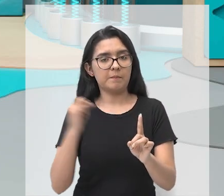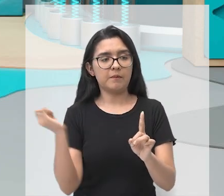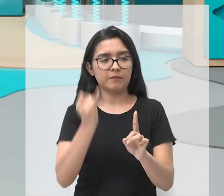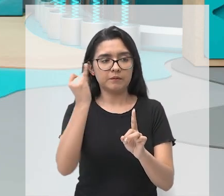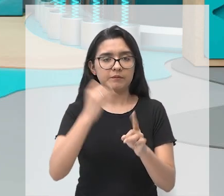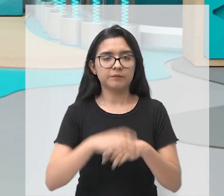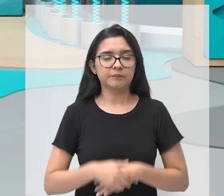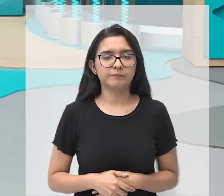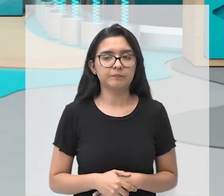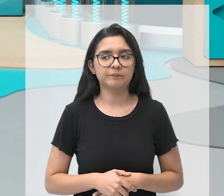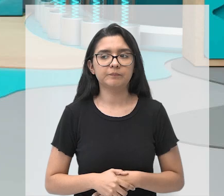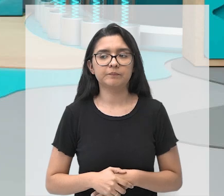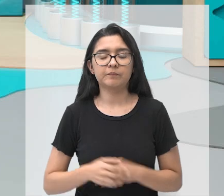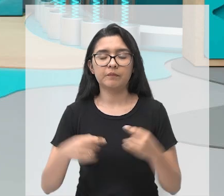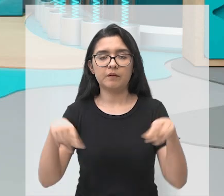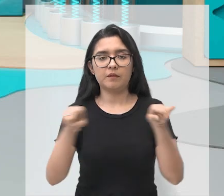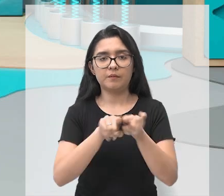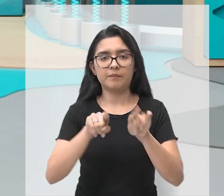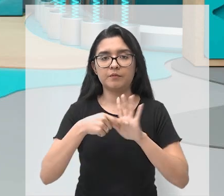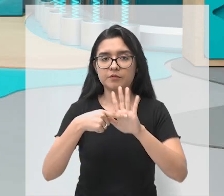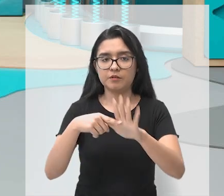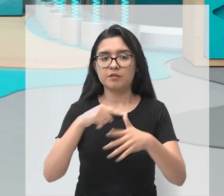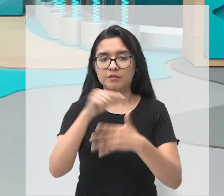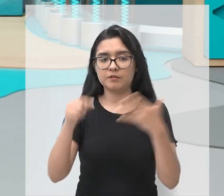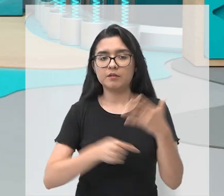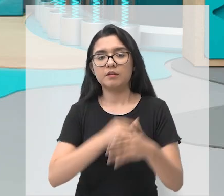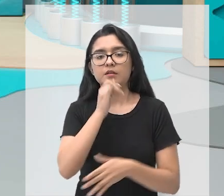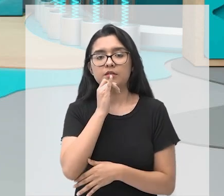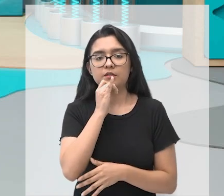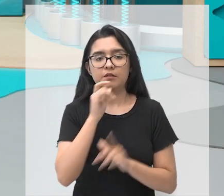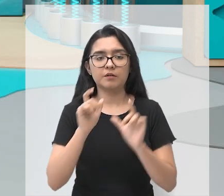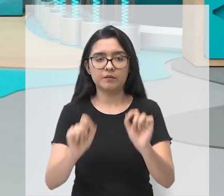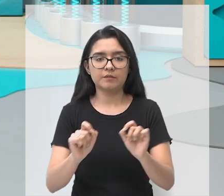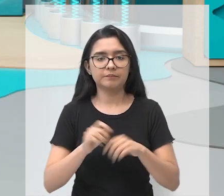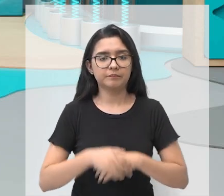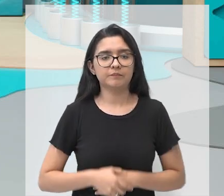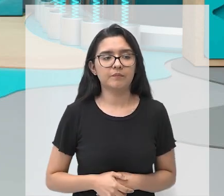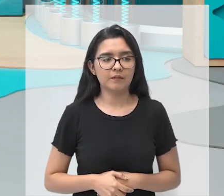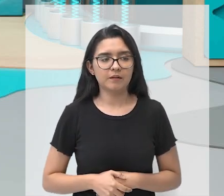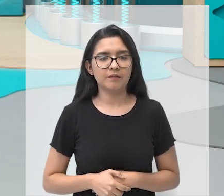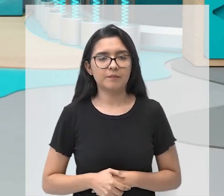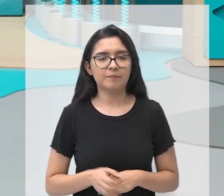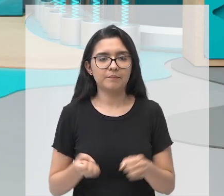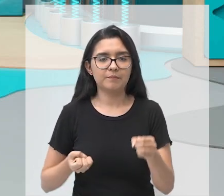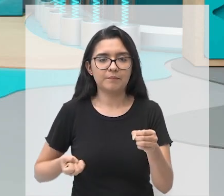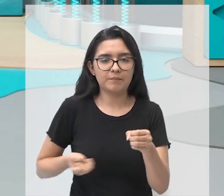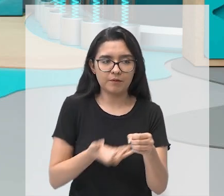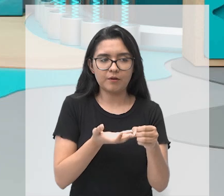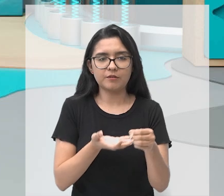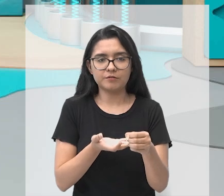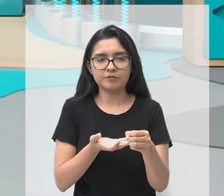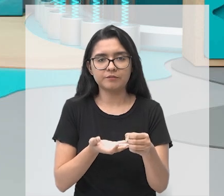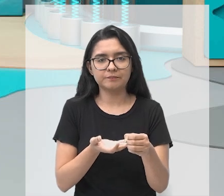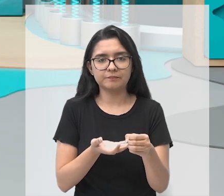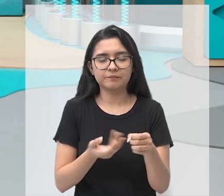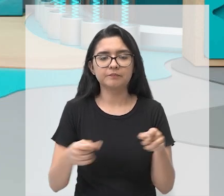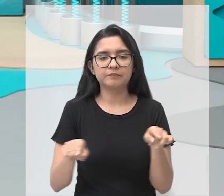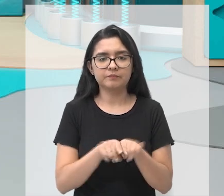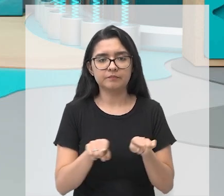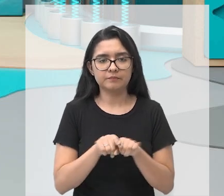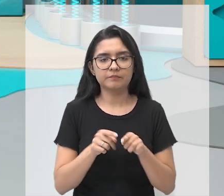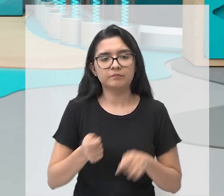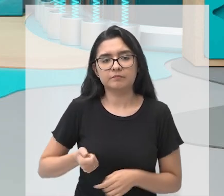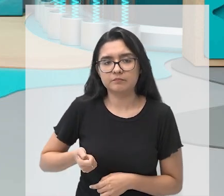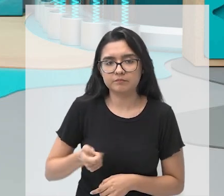importante, ok? Trouxe como exemplos para nós a bocha, né? São exemplos de esportes de precisão, a bocha, o croquet,